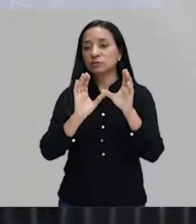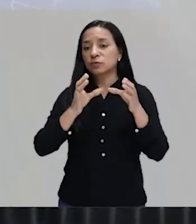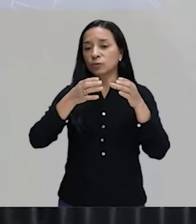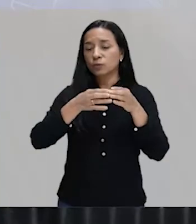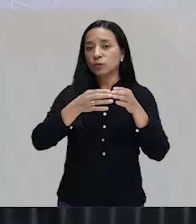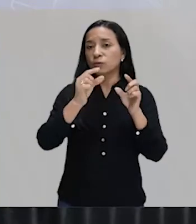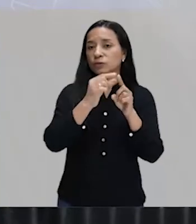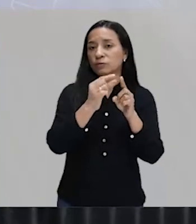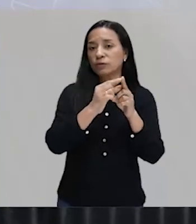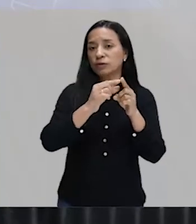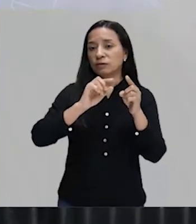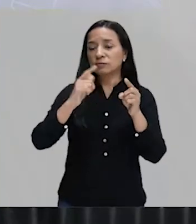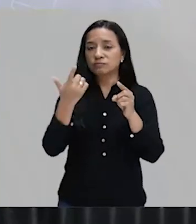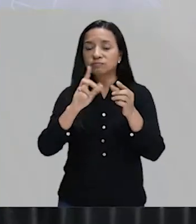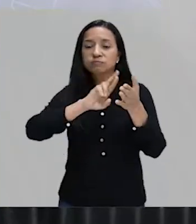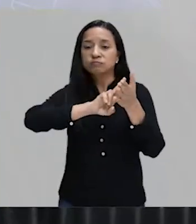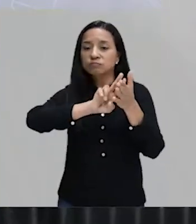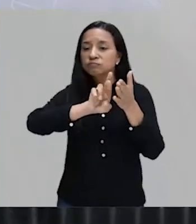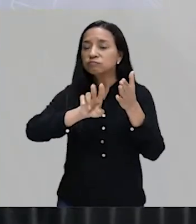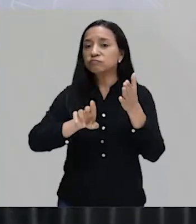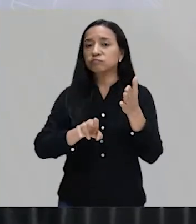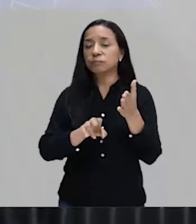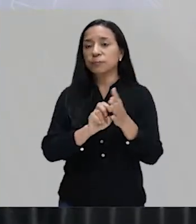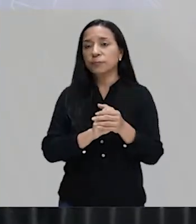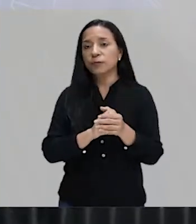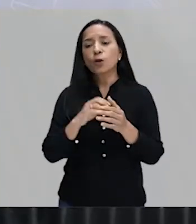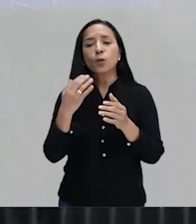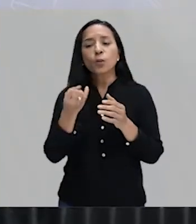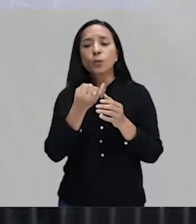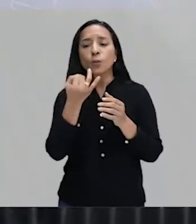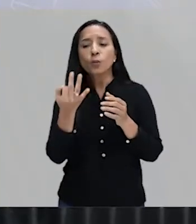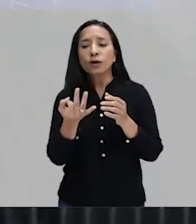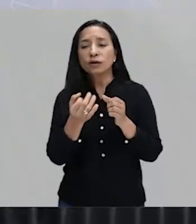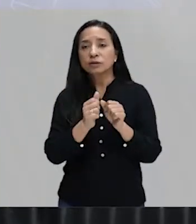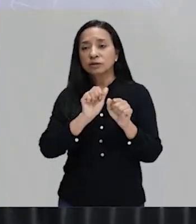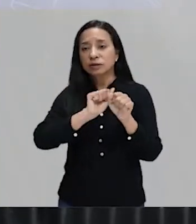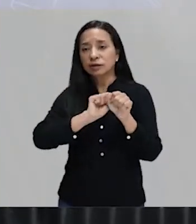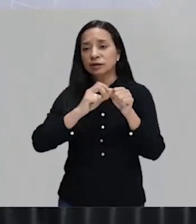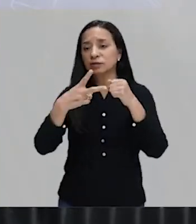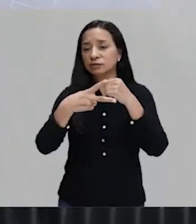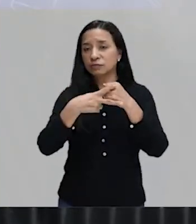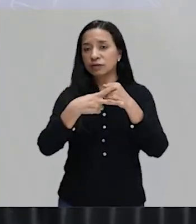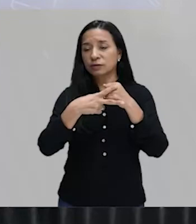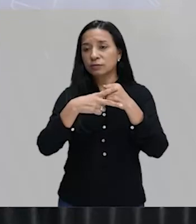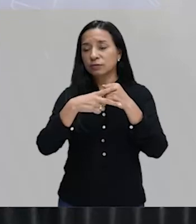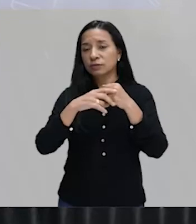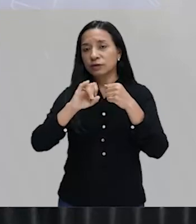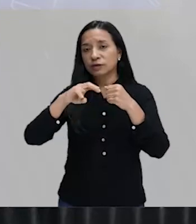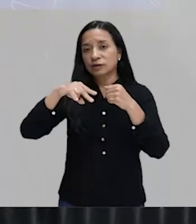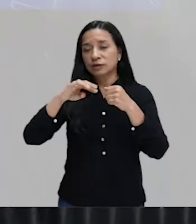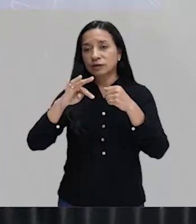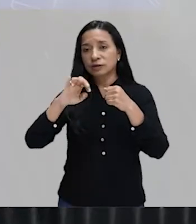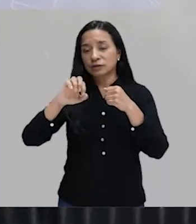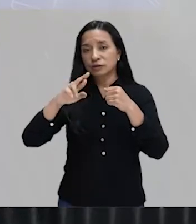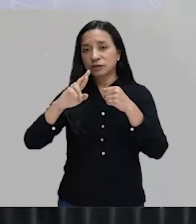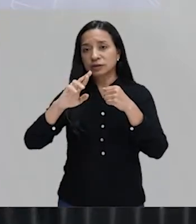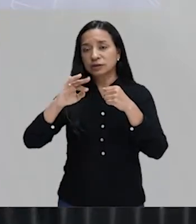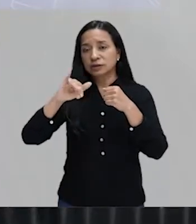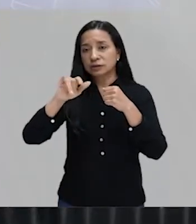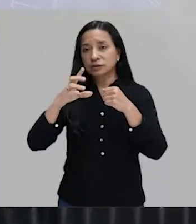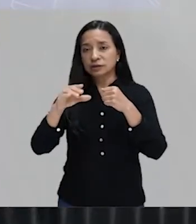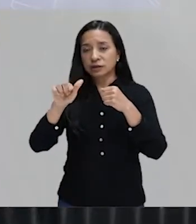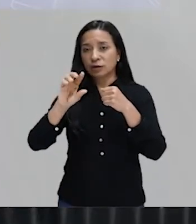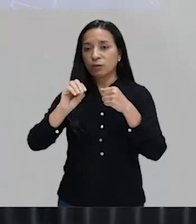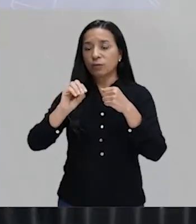são invariáveis. Quais são as classes de palavras invariáveis? Advérbio, interjeição, conjunção